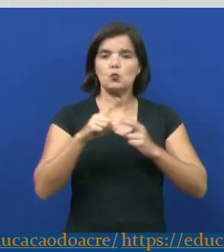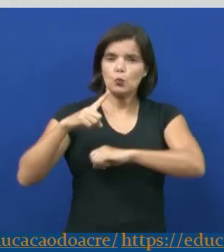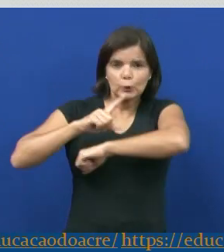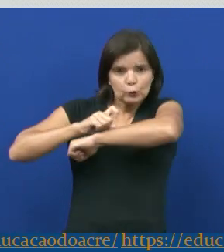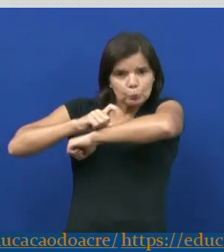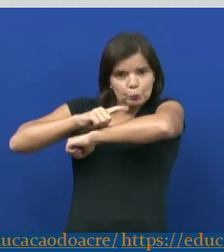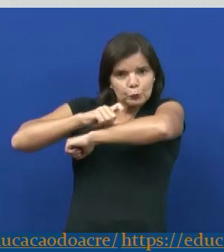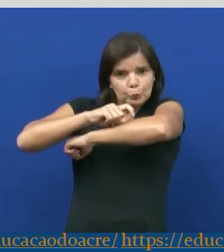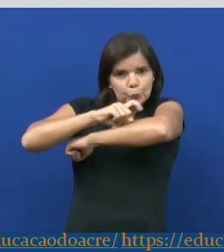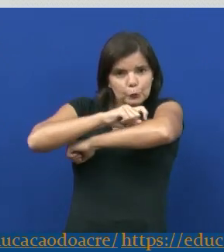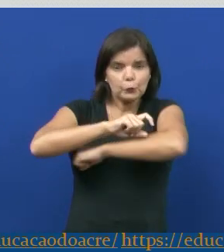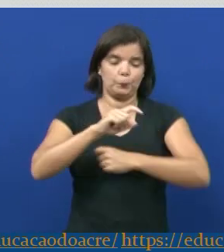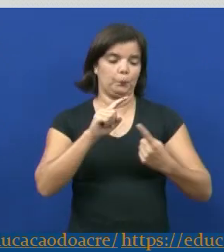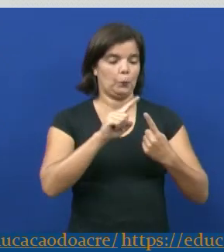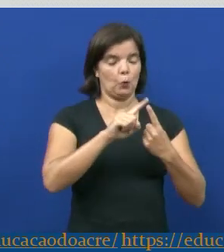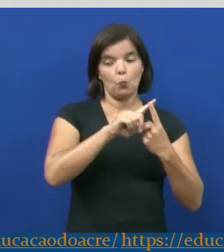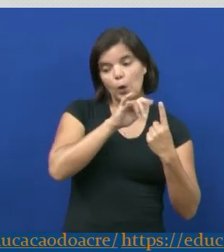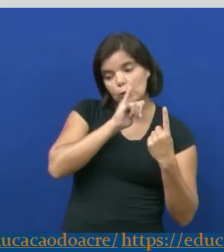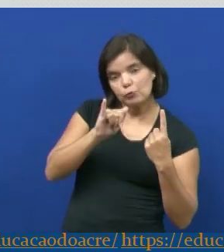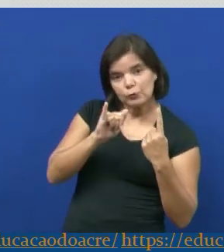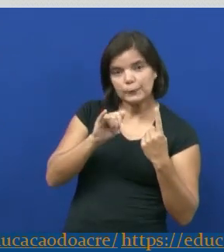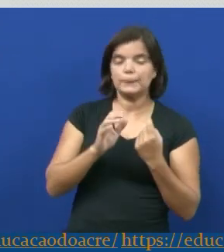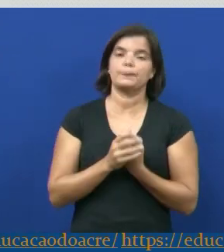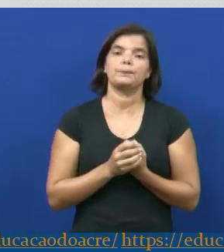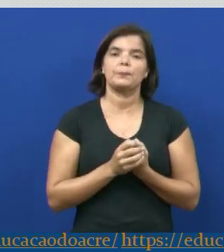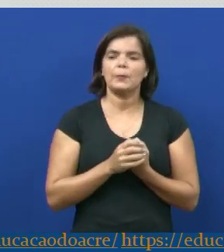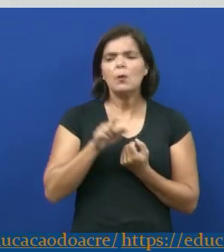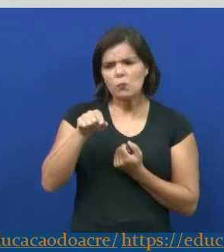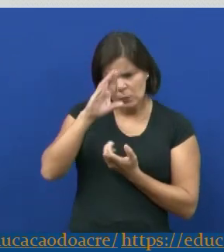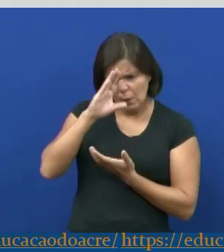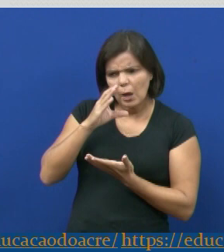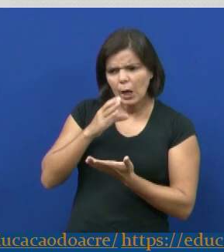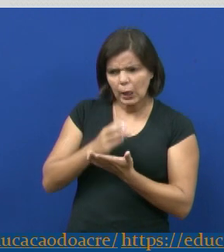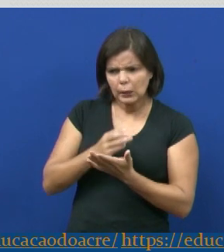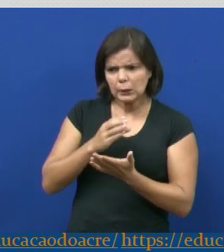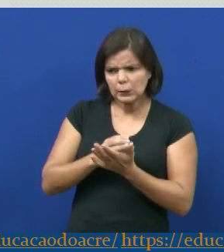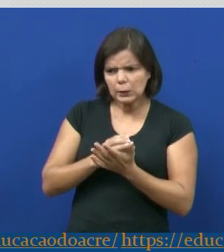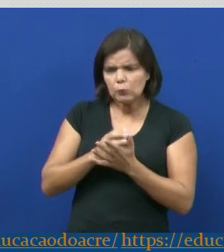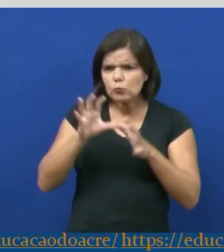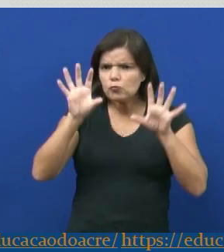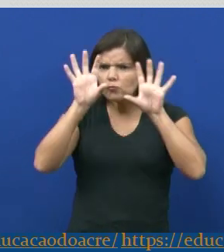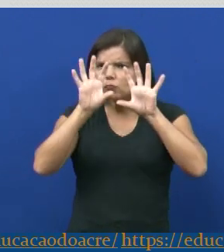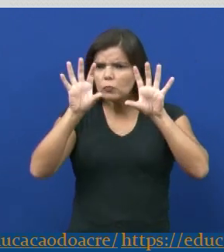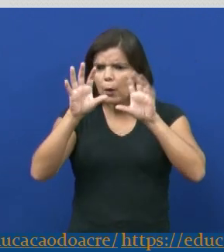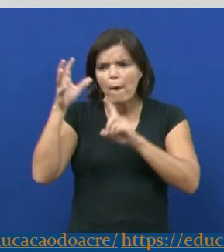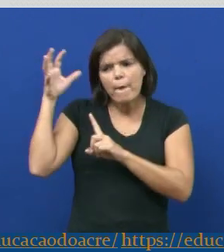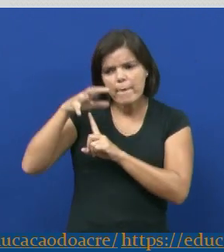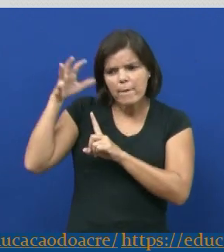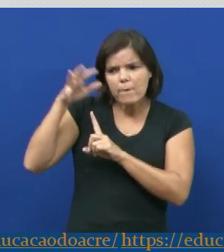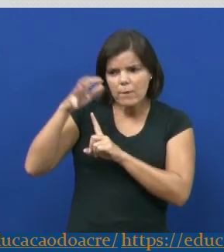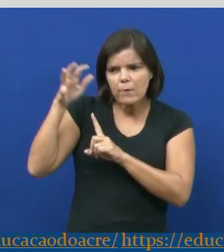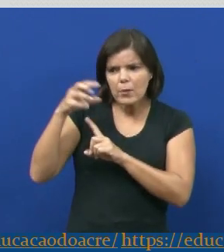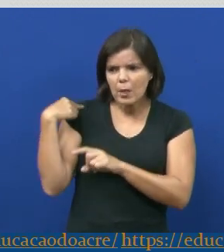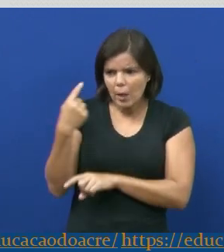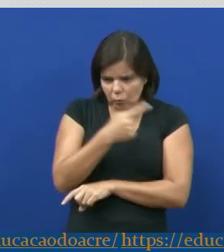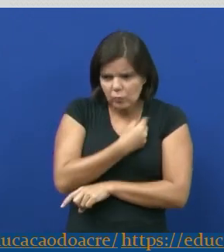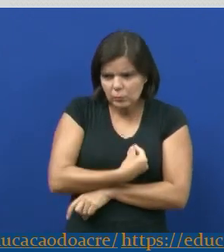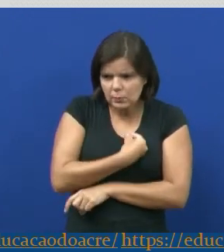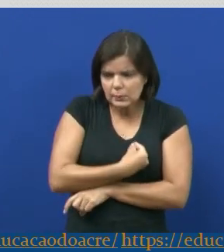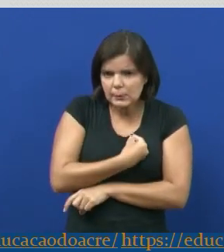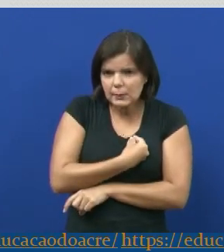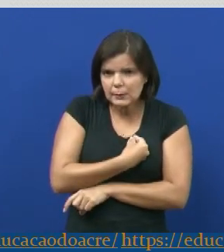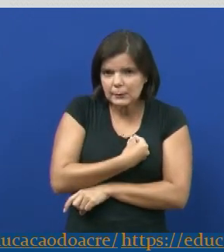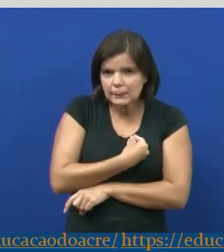minhoquinhas e uma diz para a outra assim: você acredita que os astros influenciam as nossas